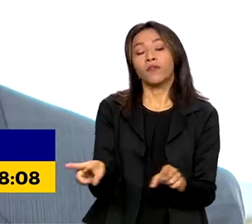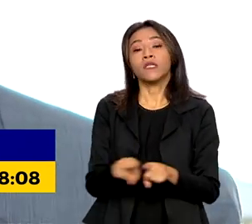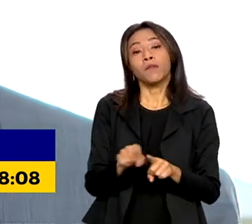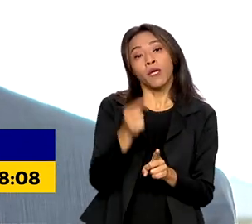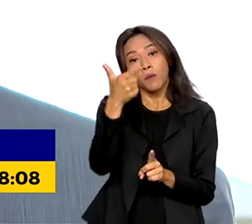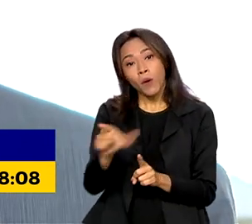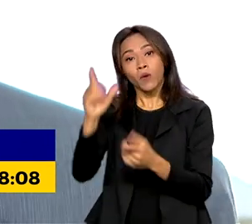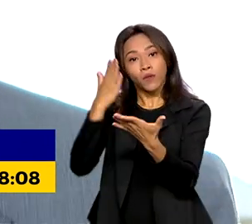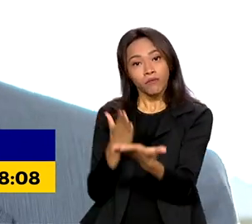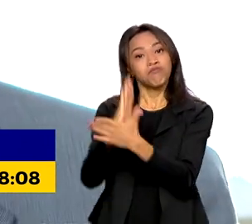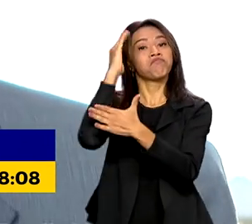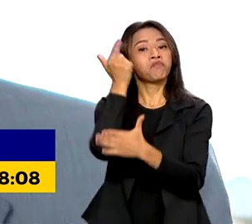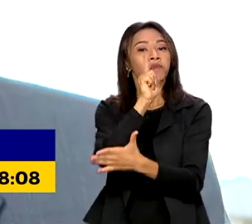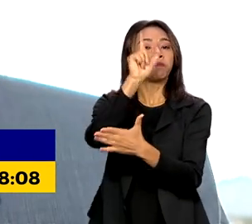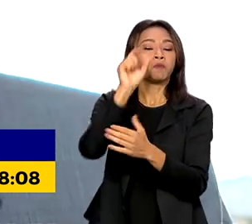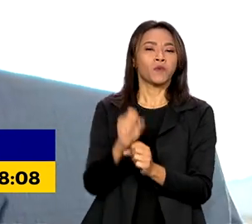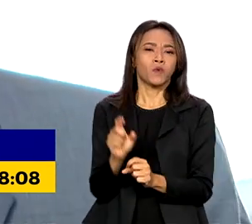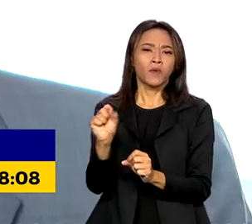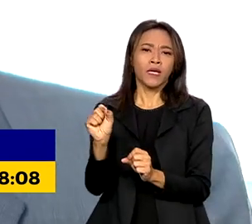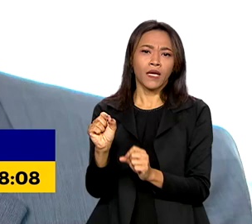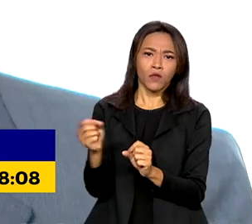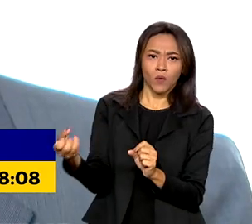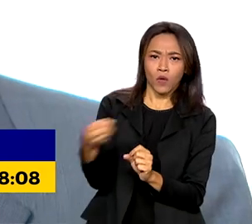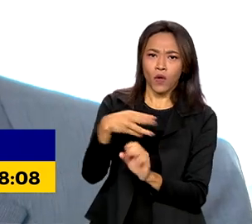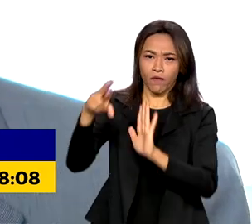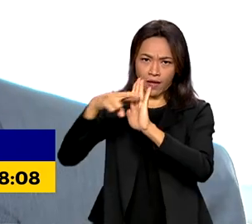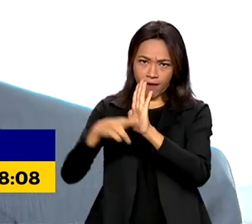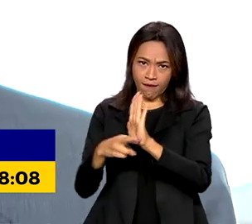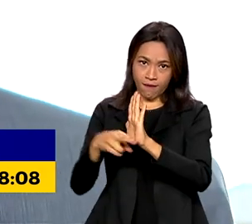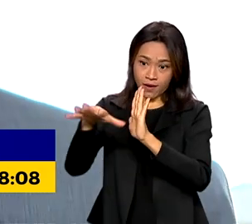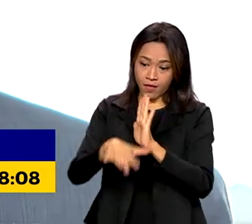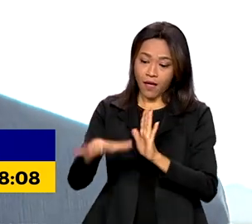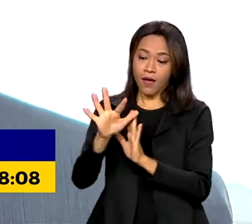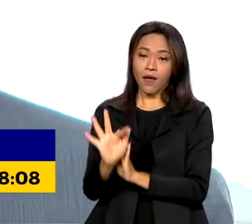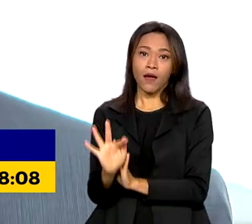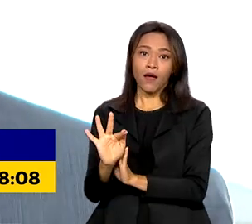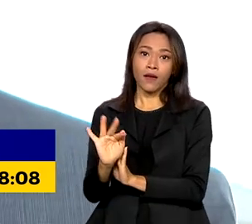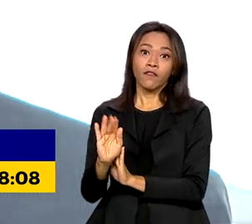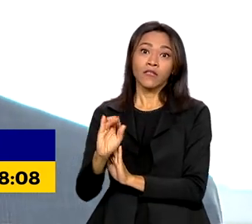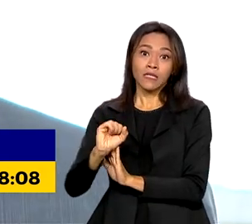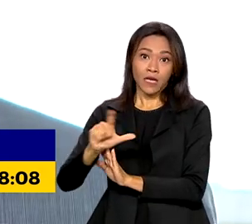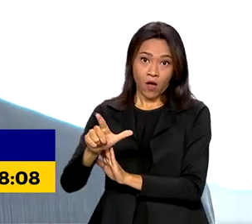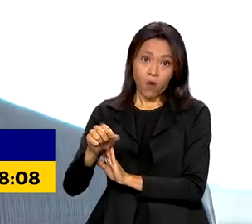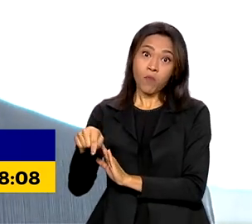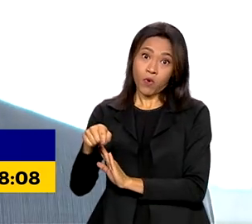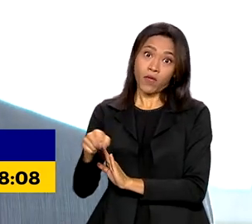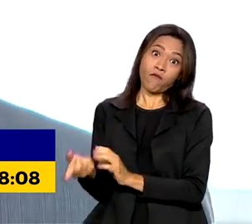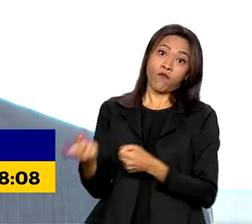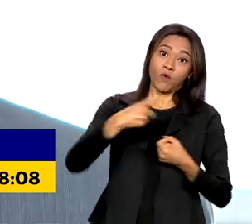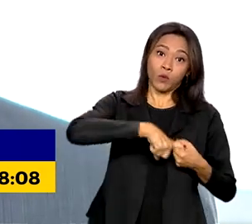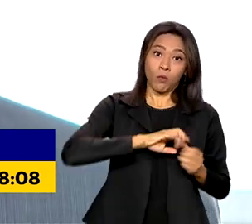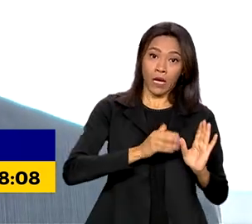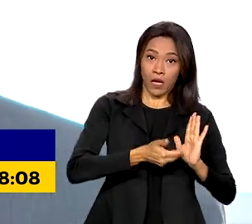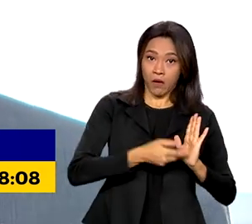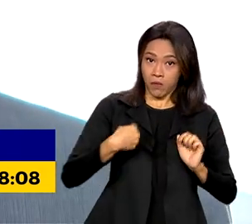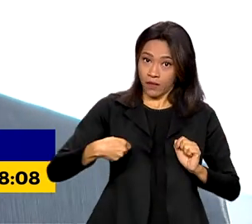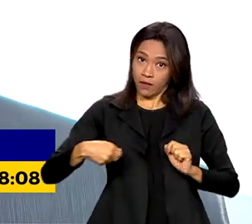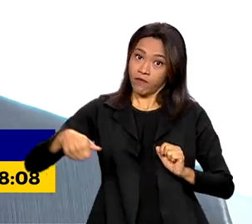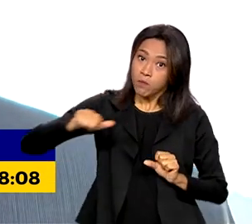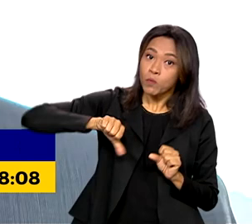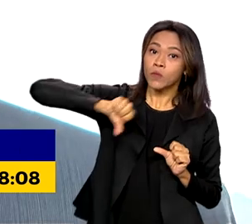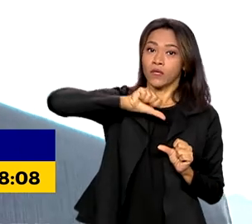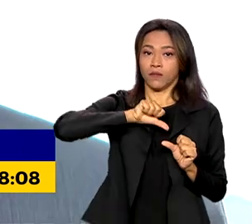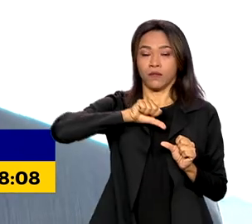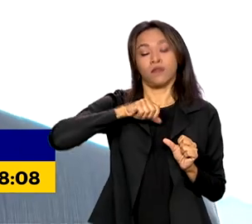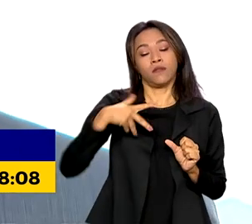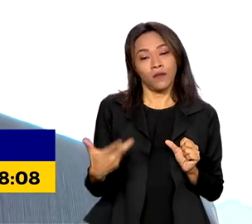regime fiscal, que agora volta à Câmara Federal, porque teve alterações, mas votações importantes. E